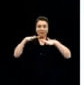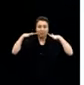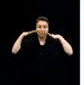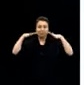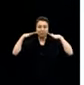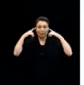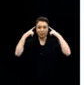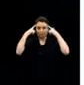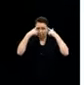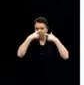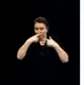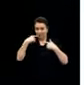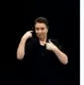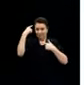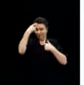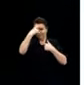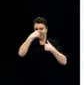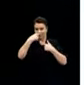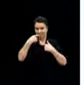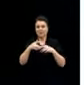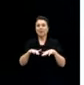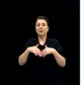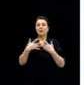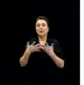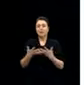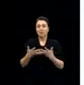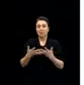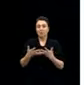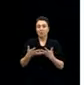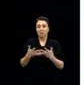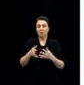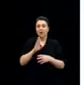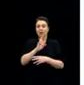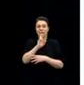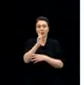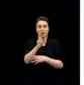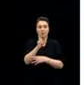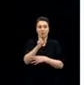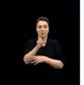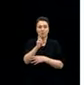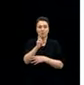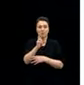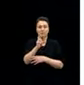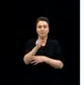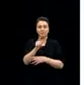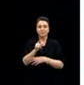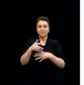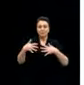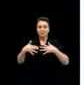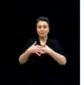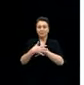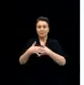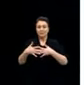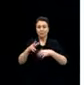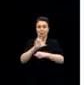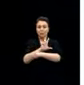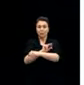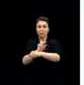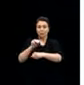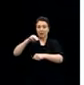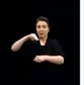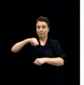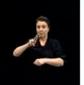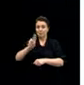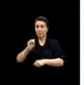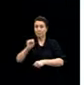meio enrijecida, né? Então, essa é a resposta, vai atuar ali no tecido muscular. Bom,